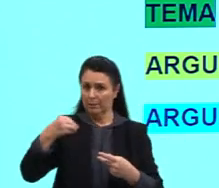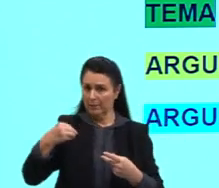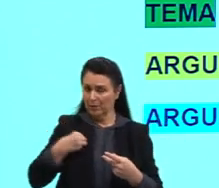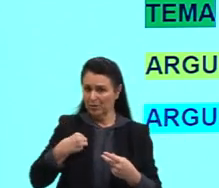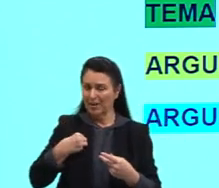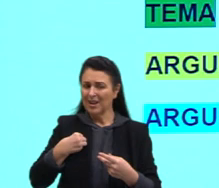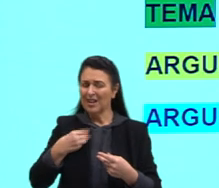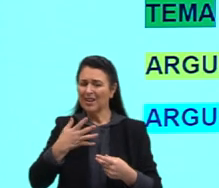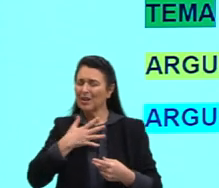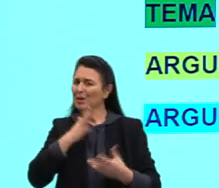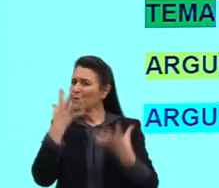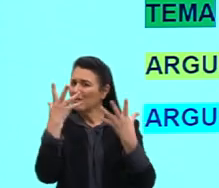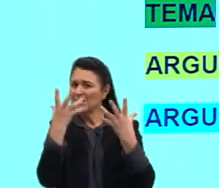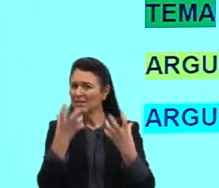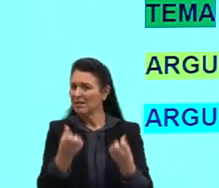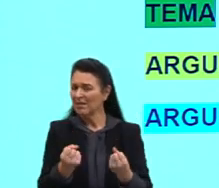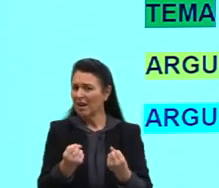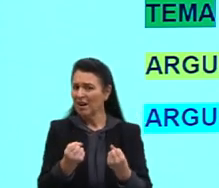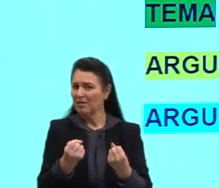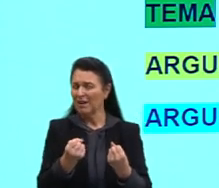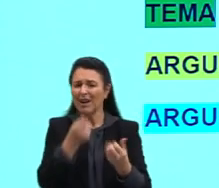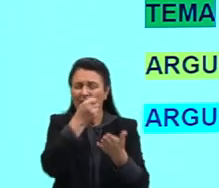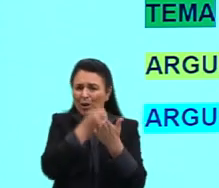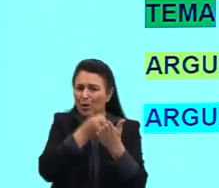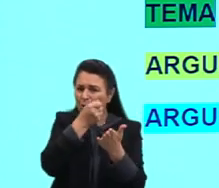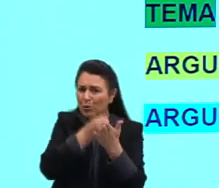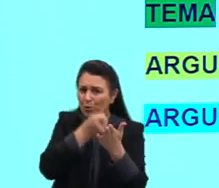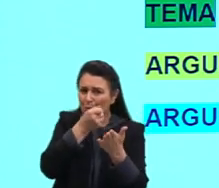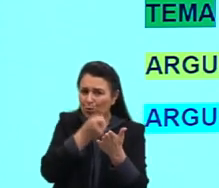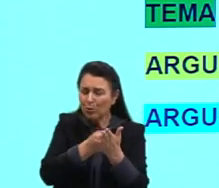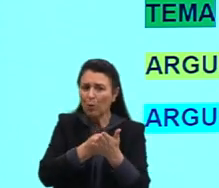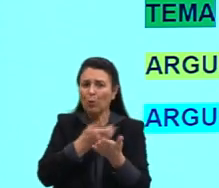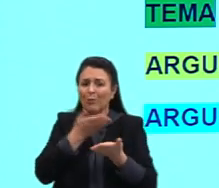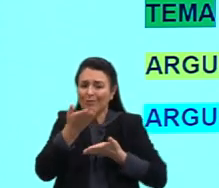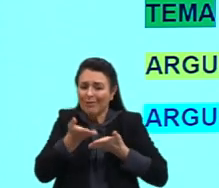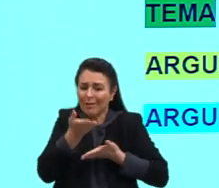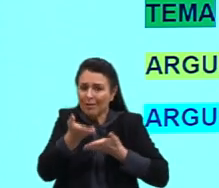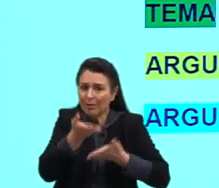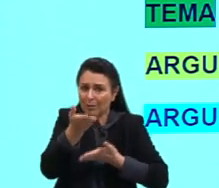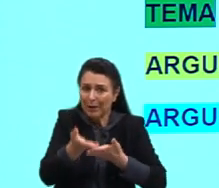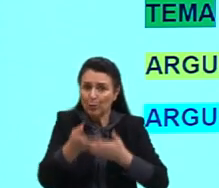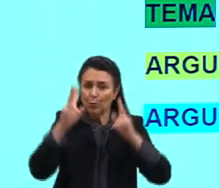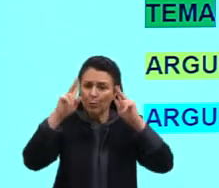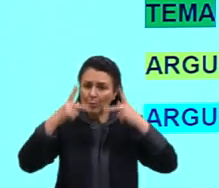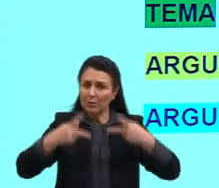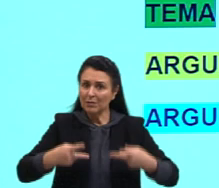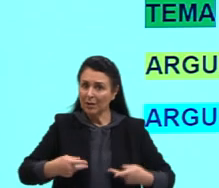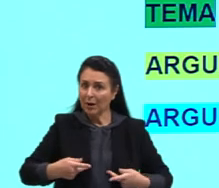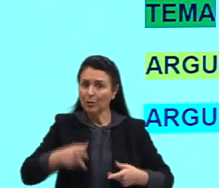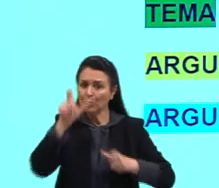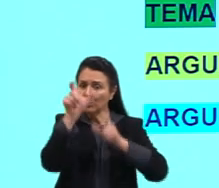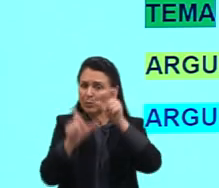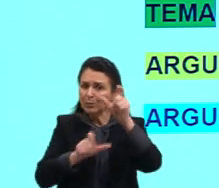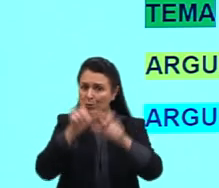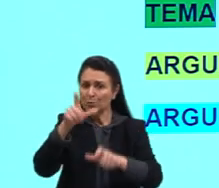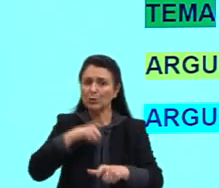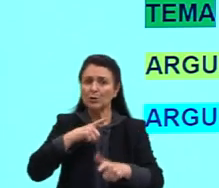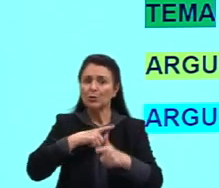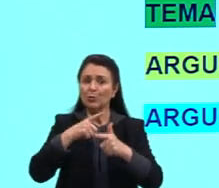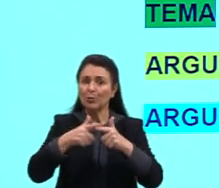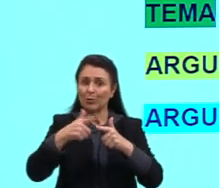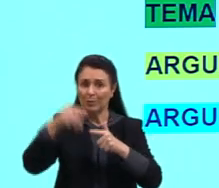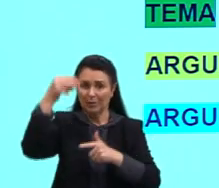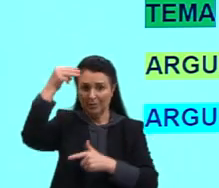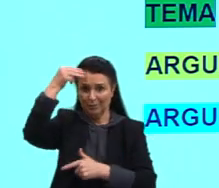época lutou a favor de um tratamento humanizado para pessoas com transtornos psicológicos no